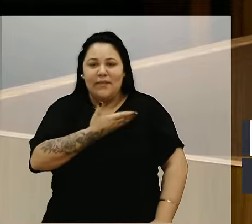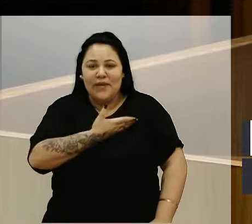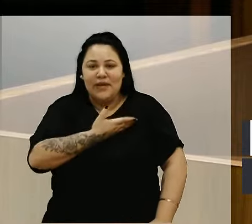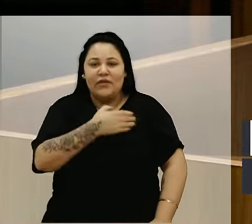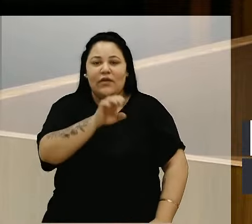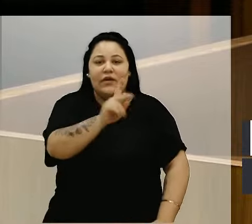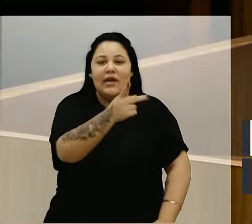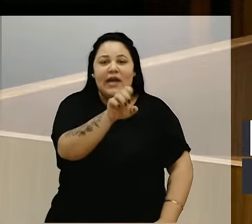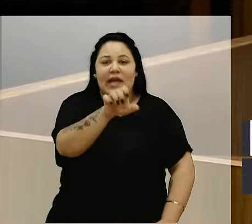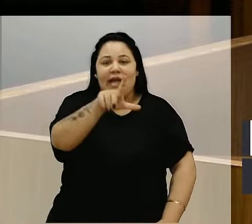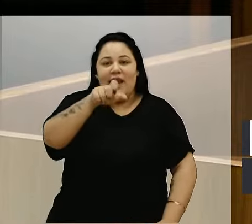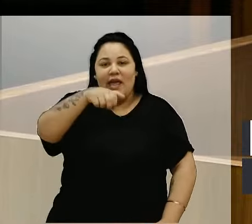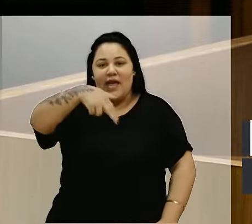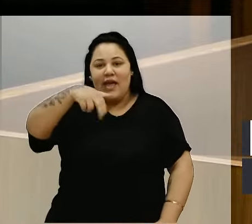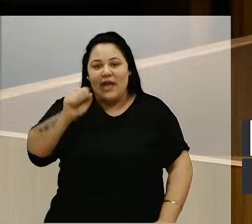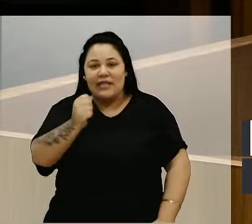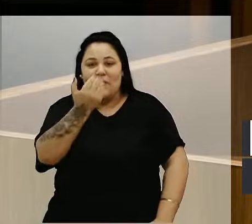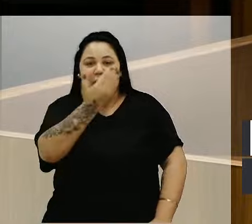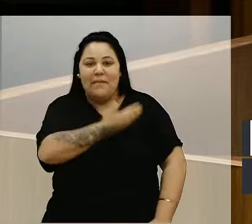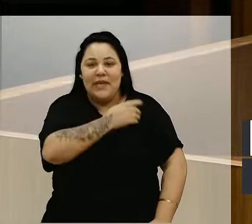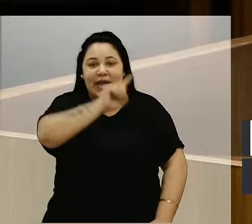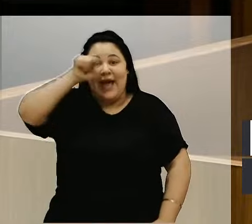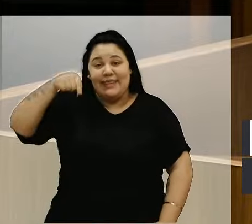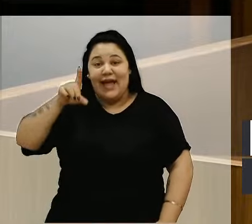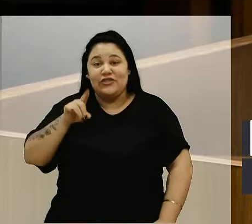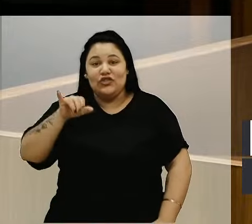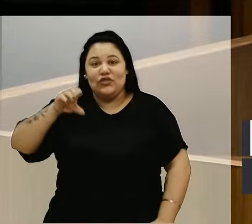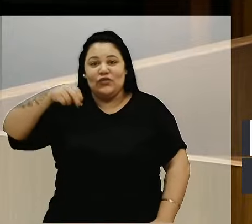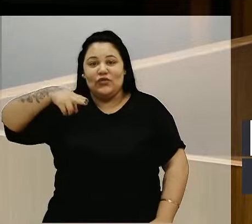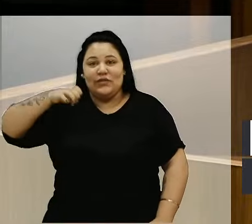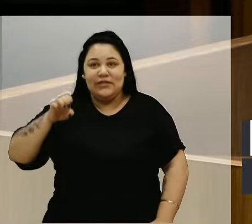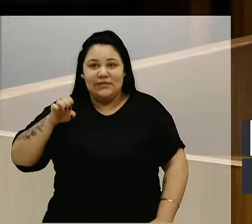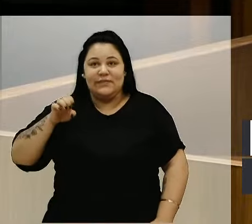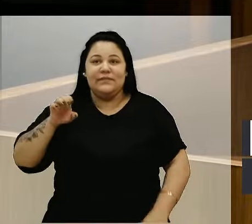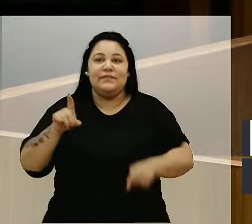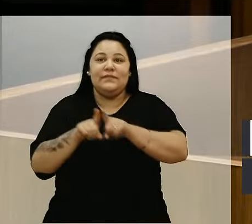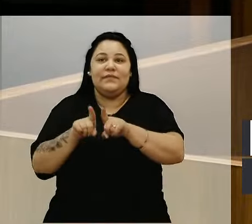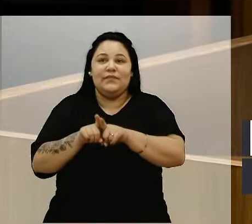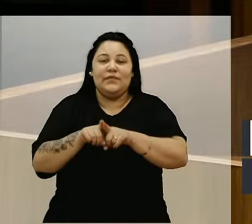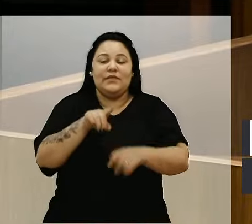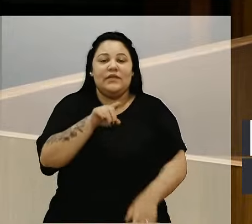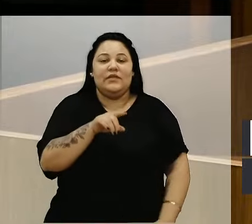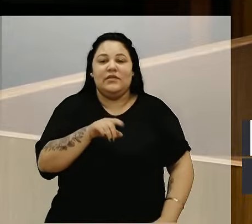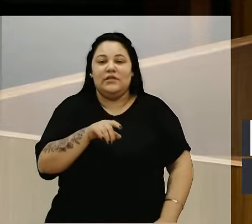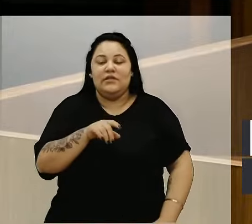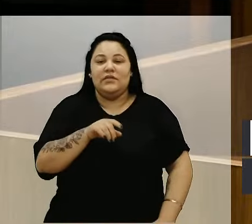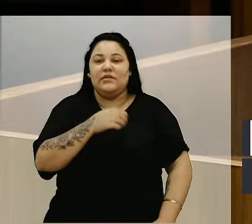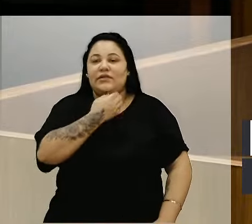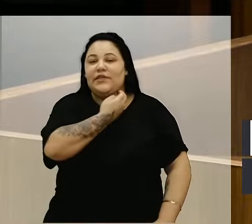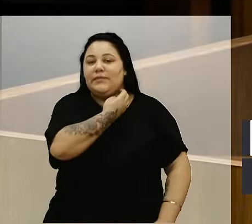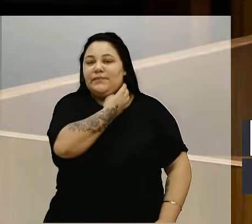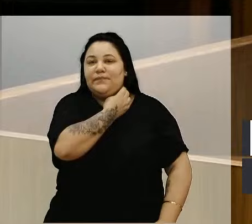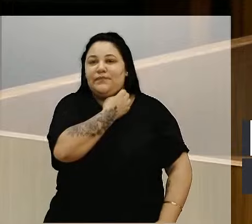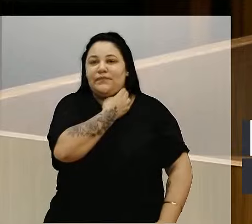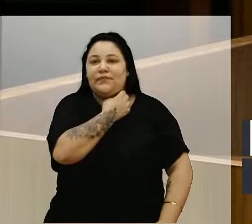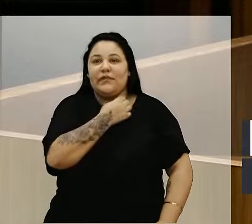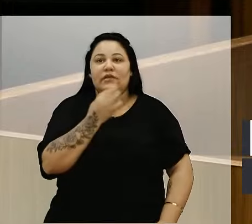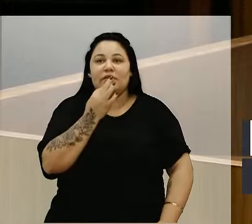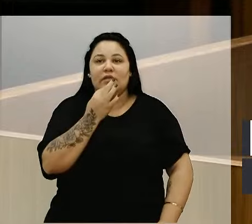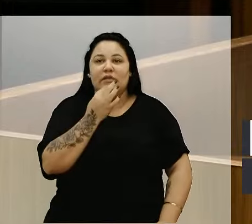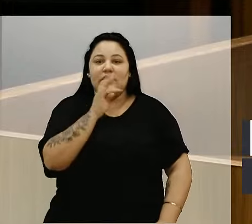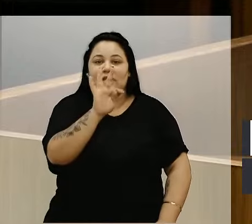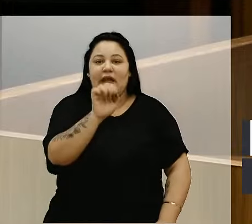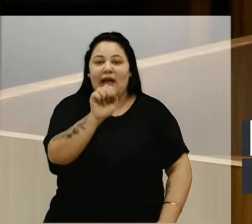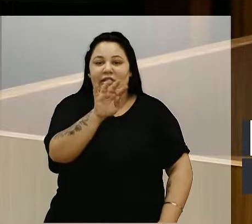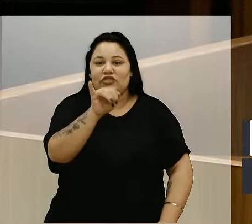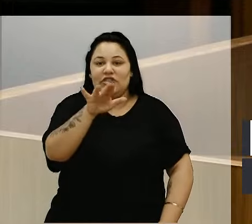Helena Franco, uma amiga da Dione. Ginásio Romero Franco, colega. A Tatiane Soares e